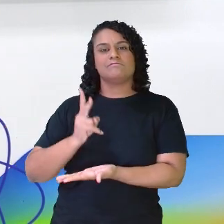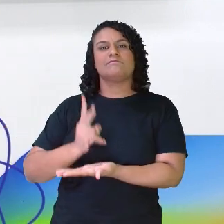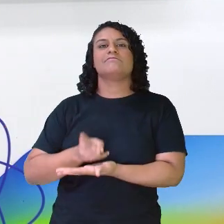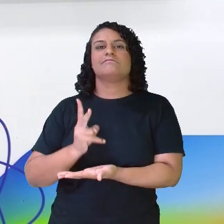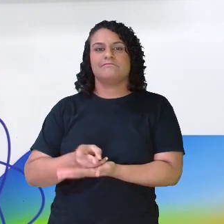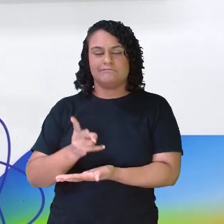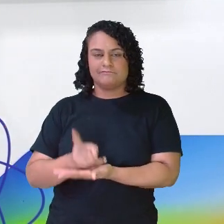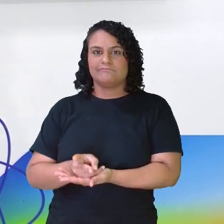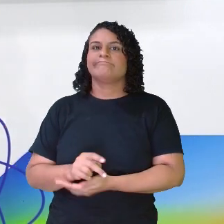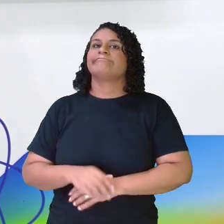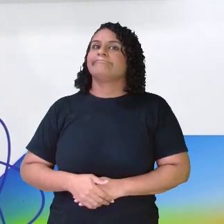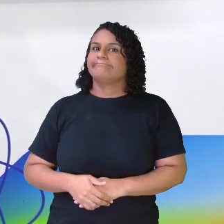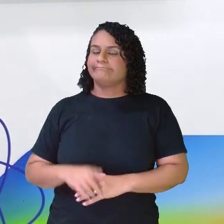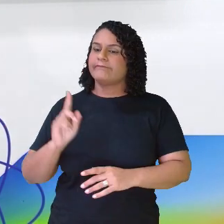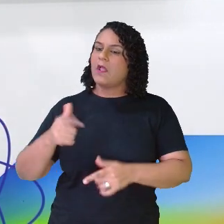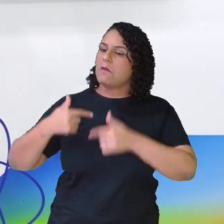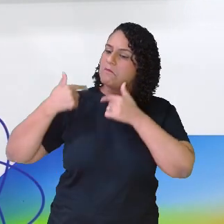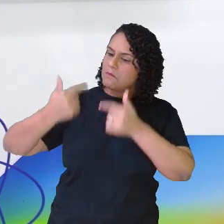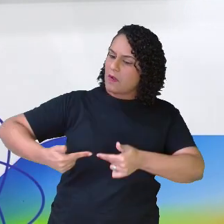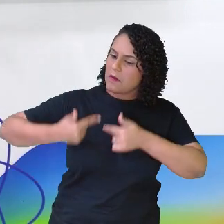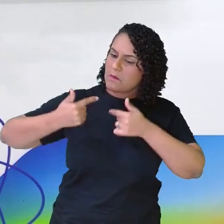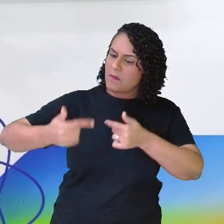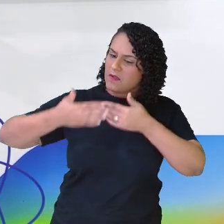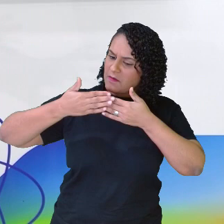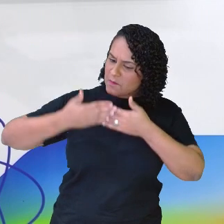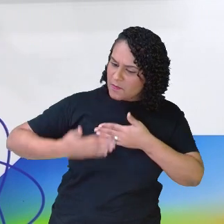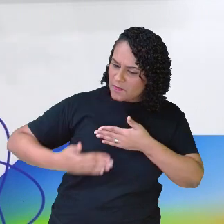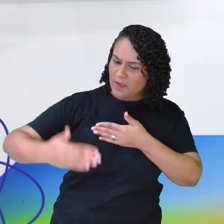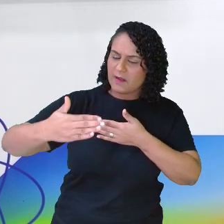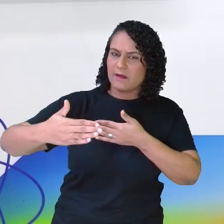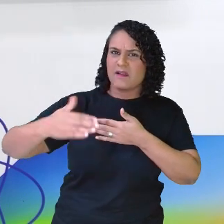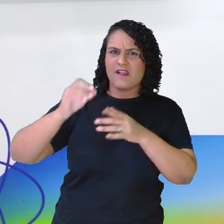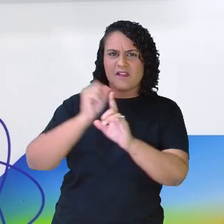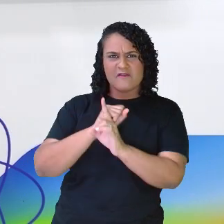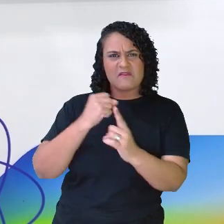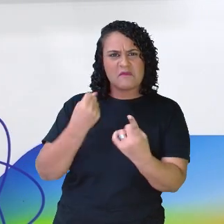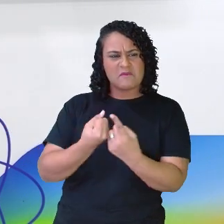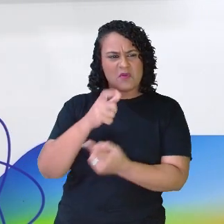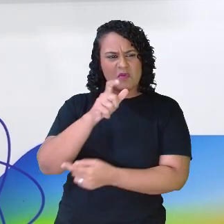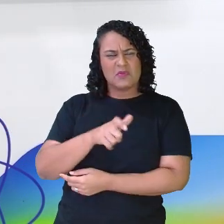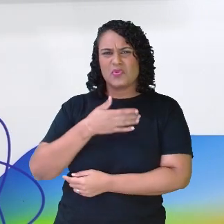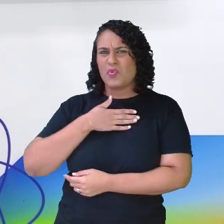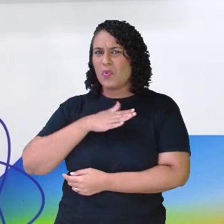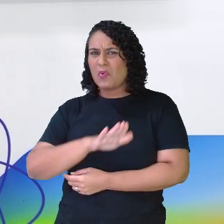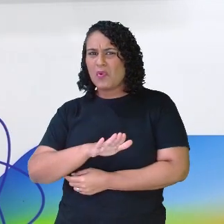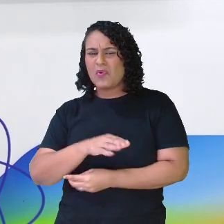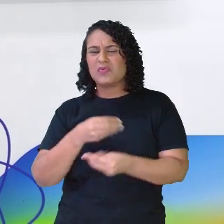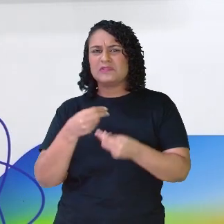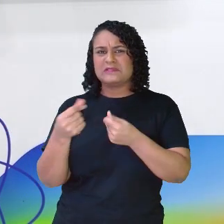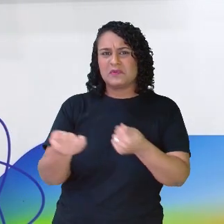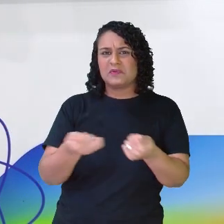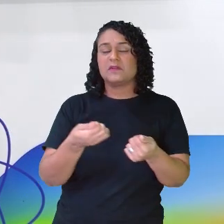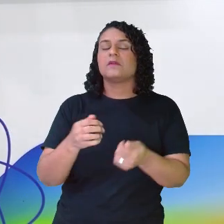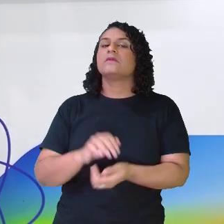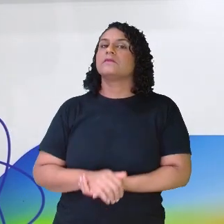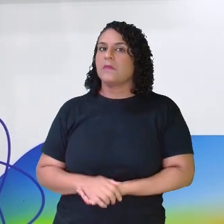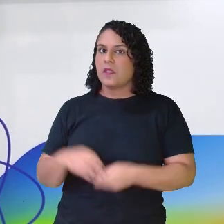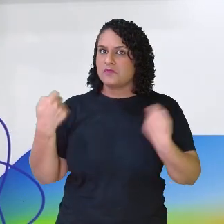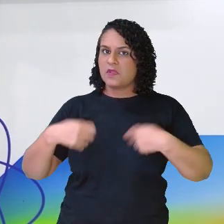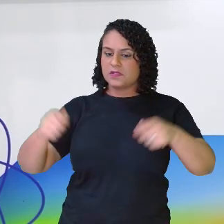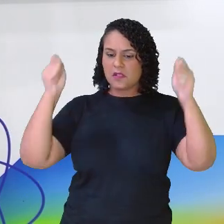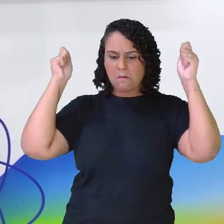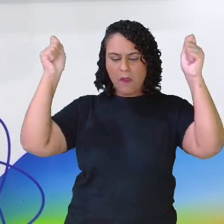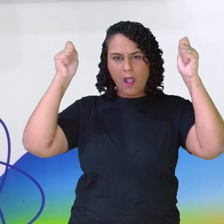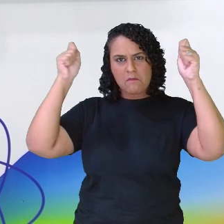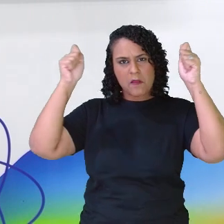né, a partir desse momento que a gente encontra a sociedade de uma forma, está insatisfeito com determinada situação, a gente vai contestar,